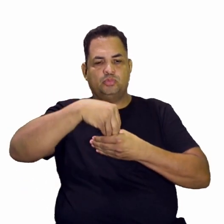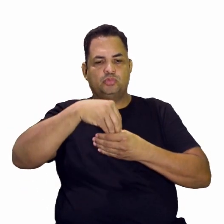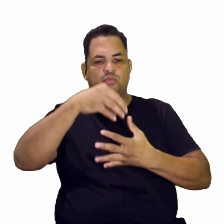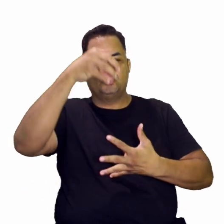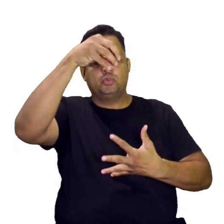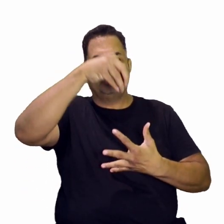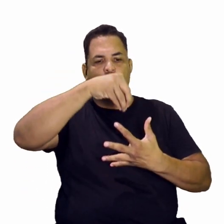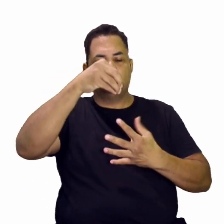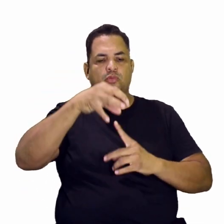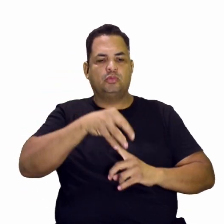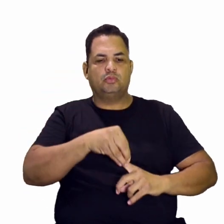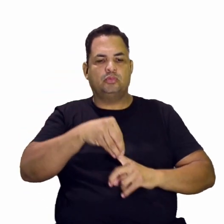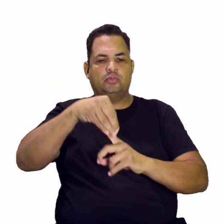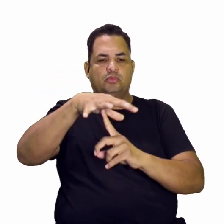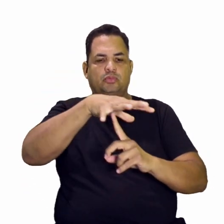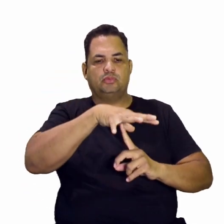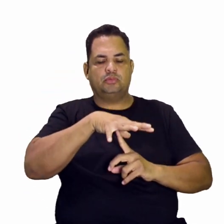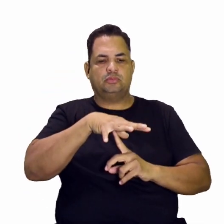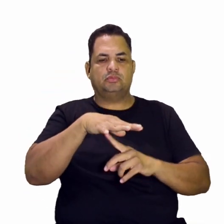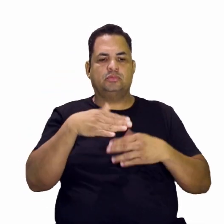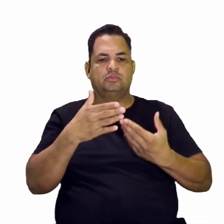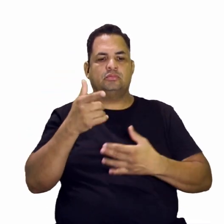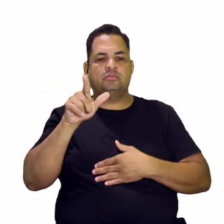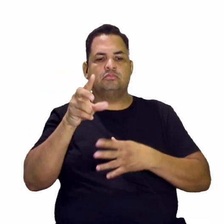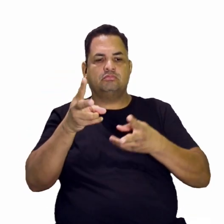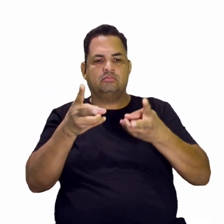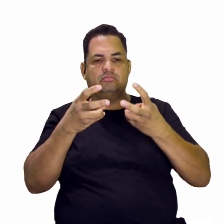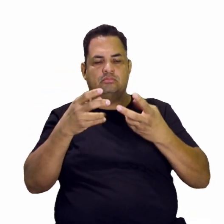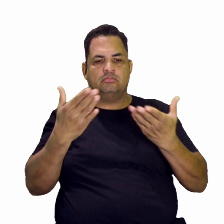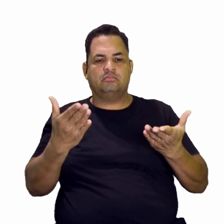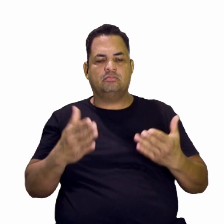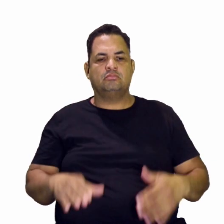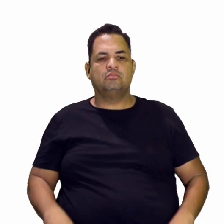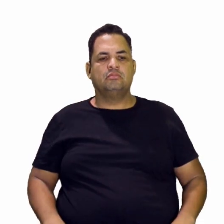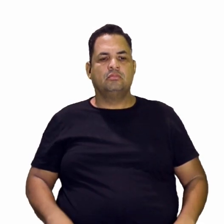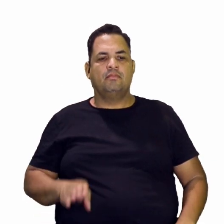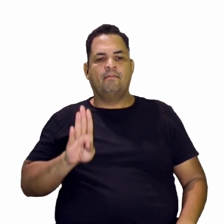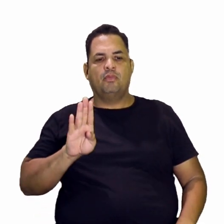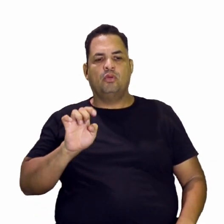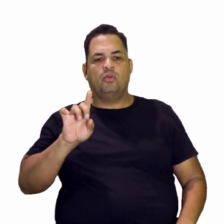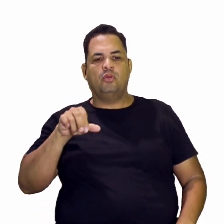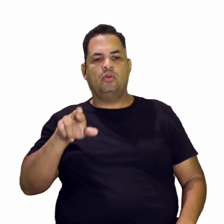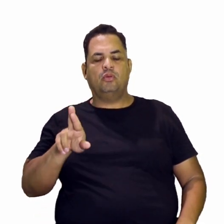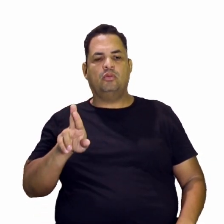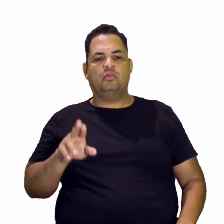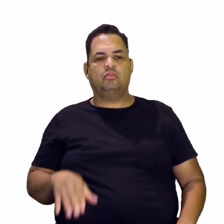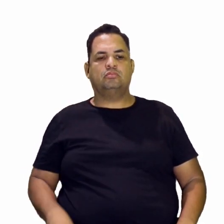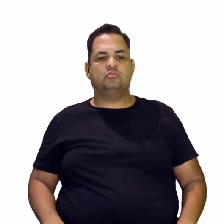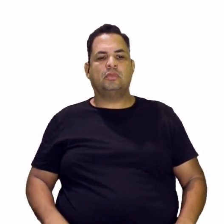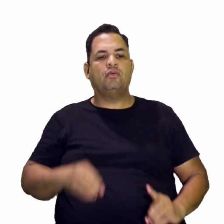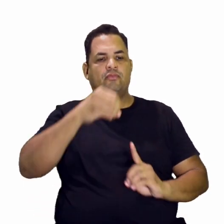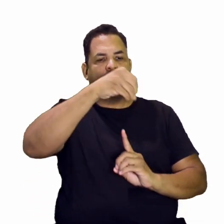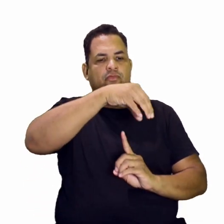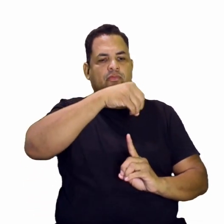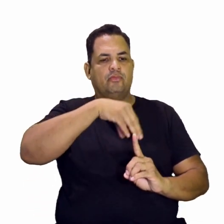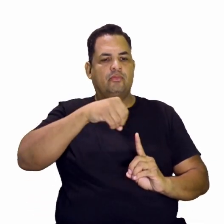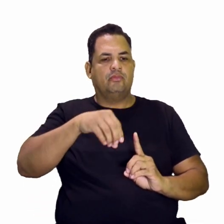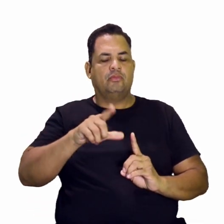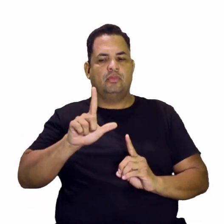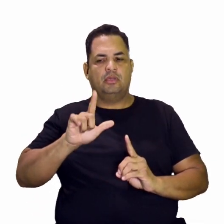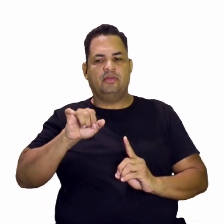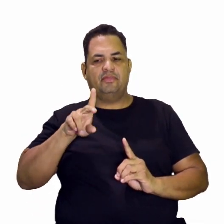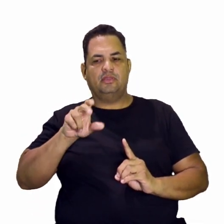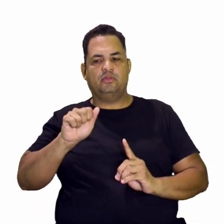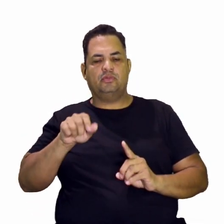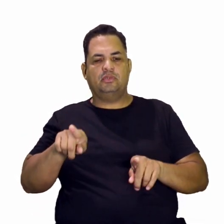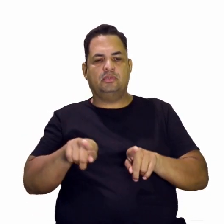reino fungi? Qual é? Se você conseguir identificar, olha, o bolor é um fungo.